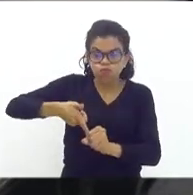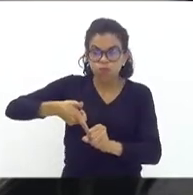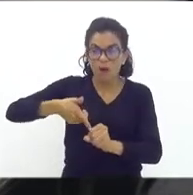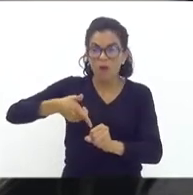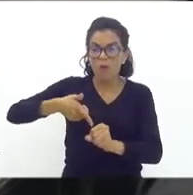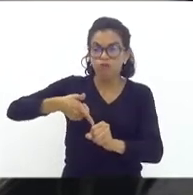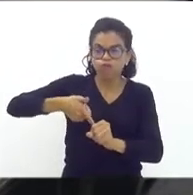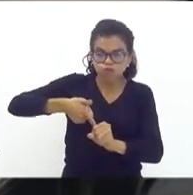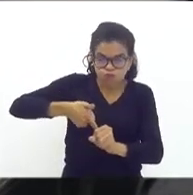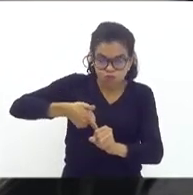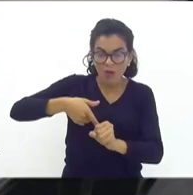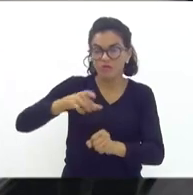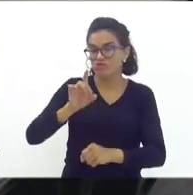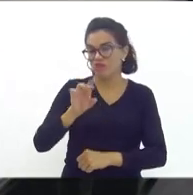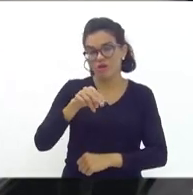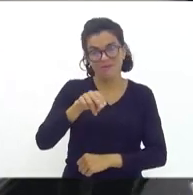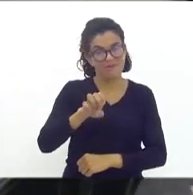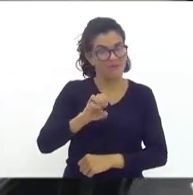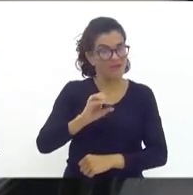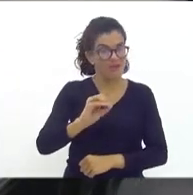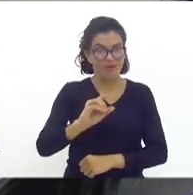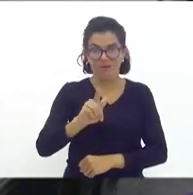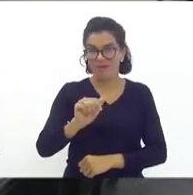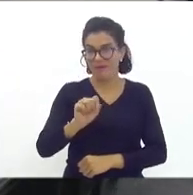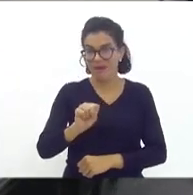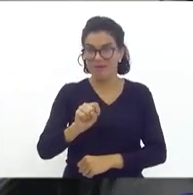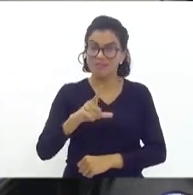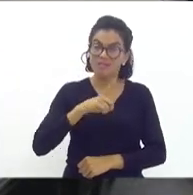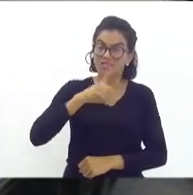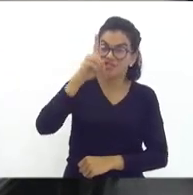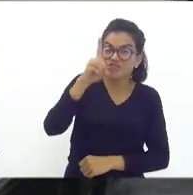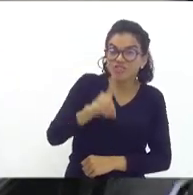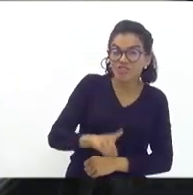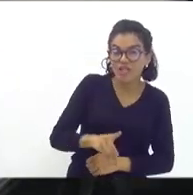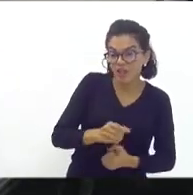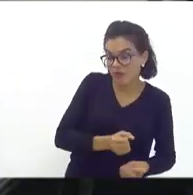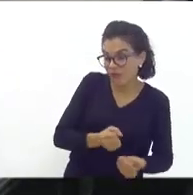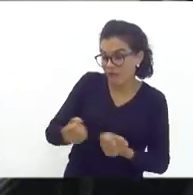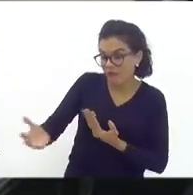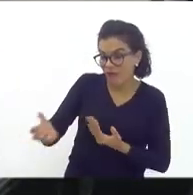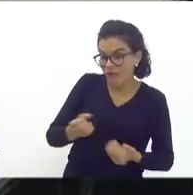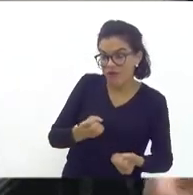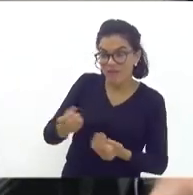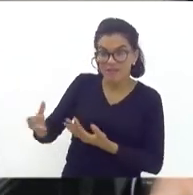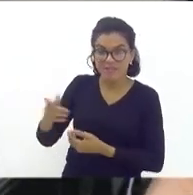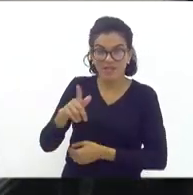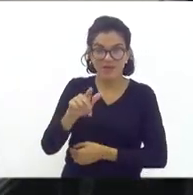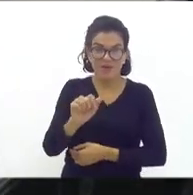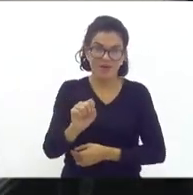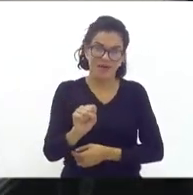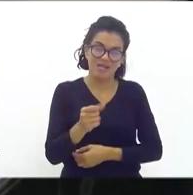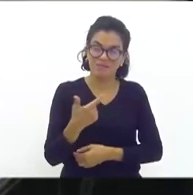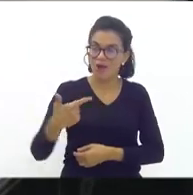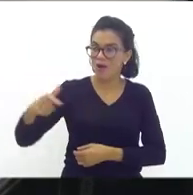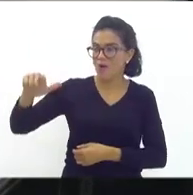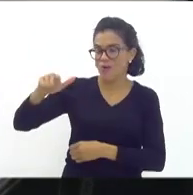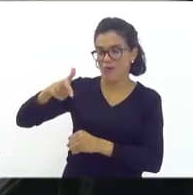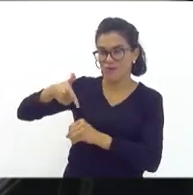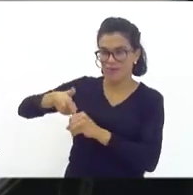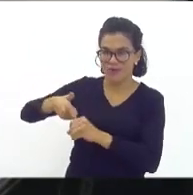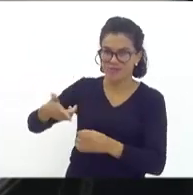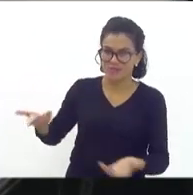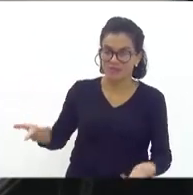anel gás que vai ter direito abastecer nessa base de compressão para poder fornecer para outros postos de gasolina